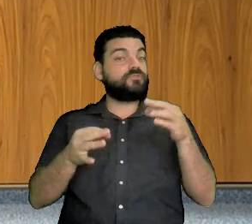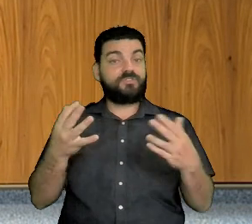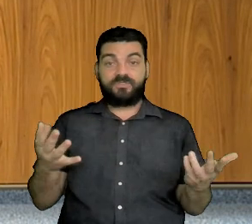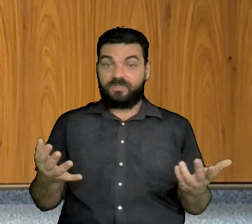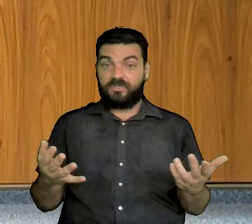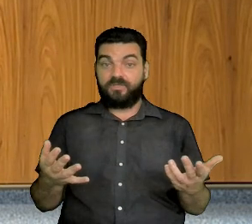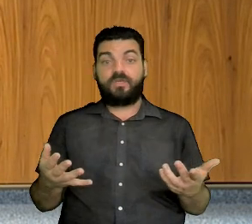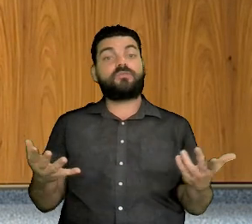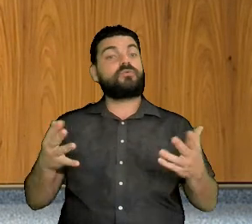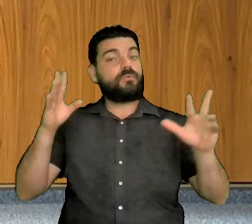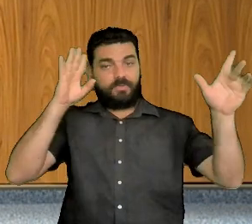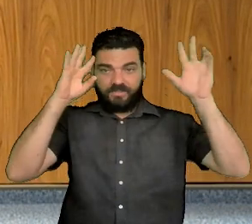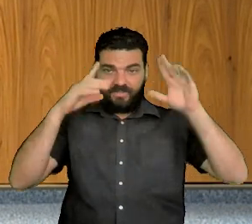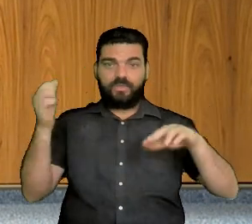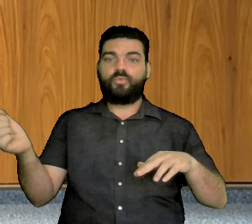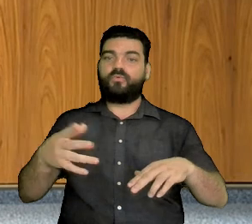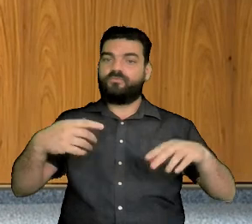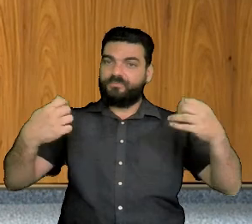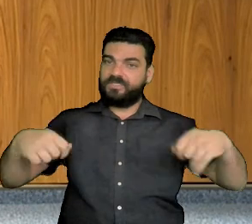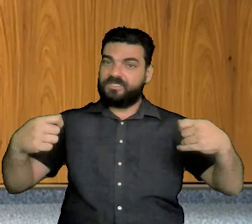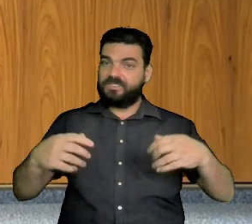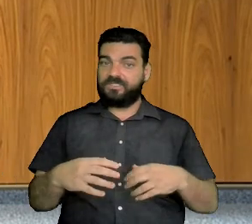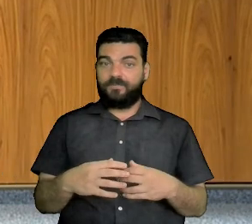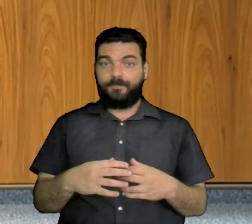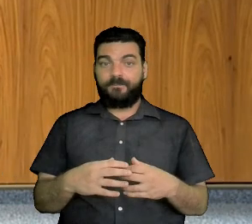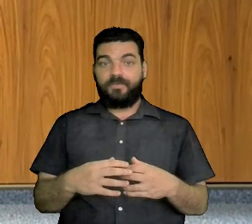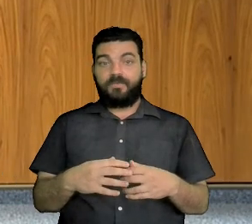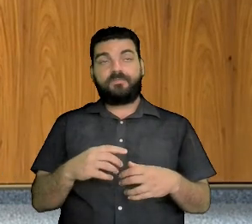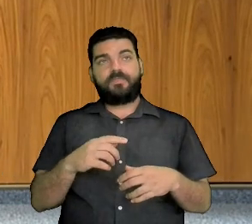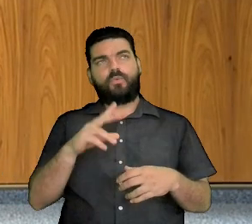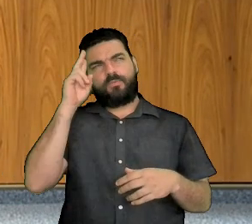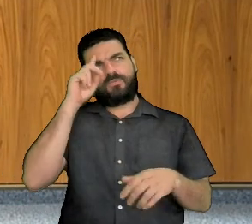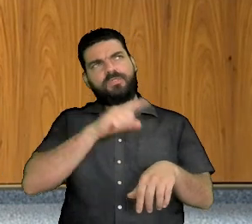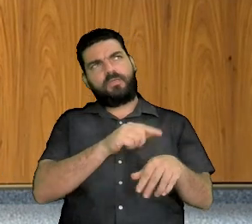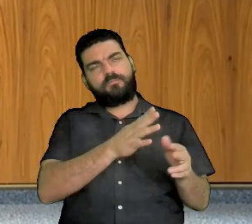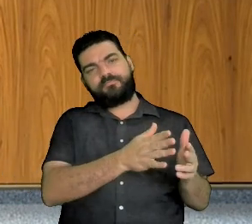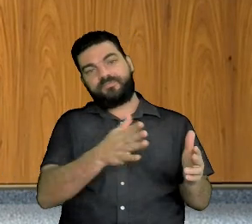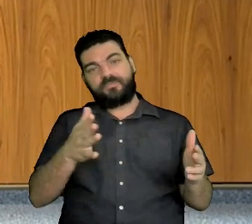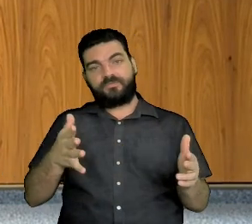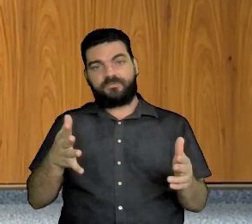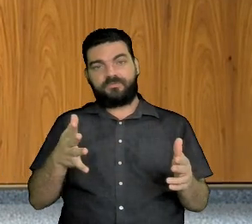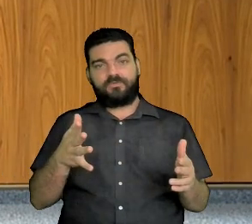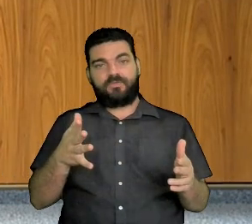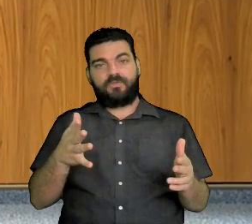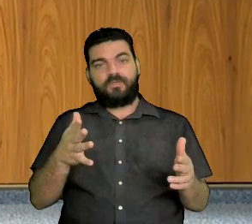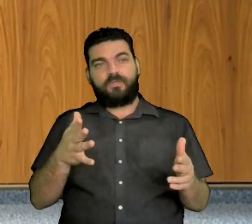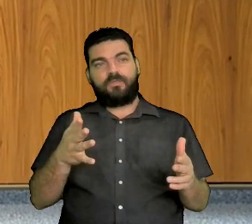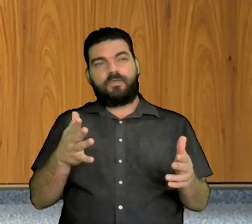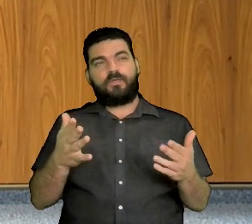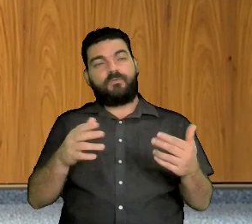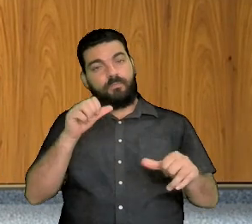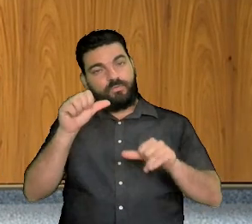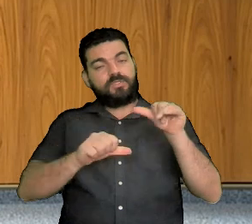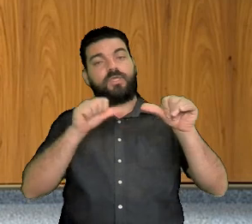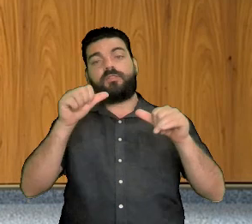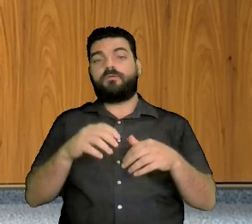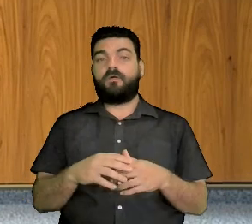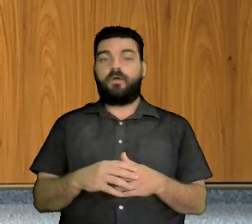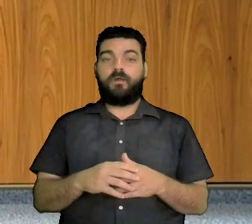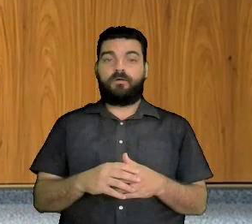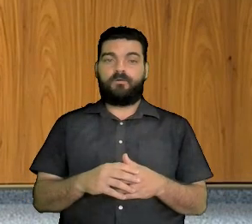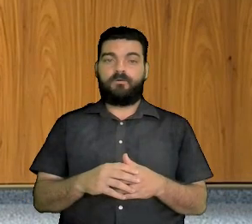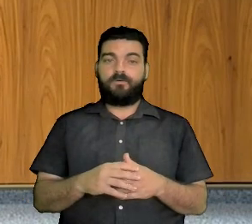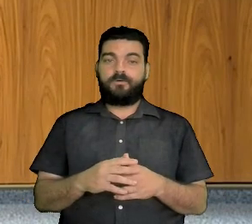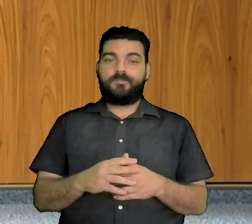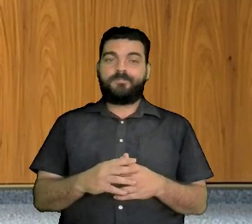Então, o futuro da justiça é esse. A justiça vai precisar ser repensada, porque durante muito tempo a ideia